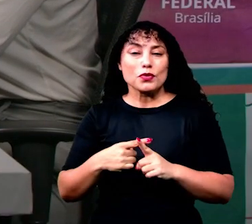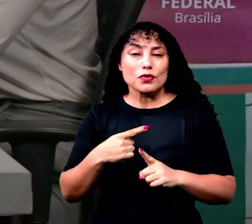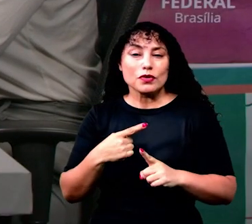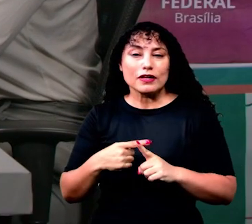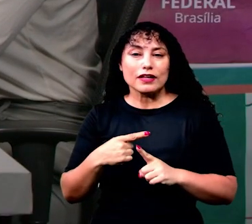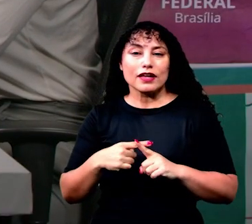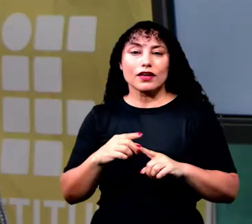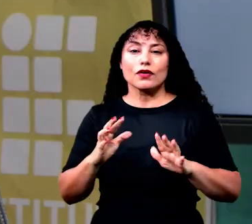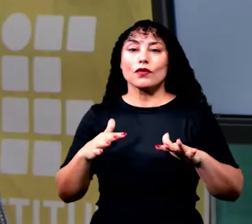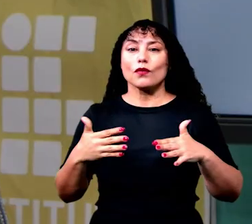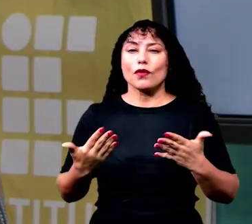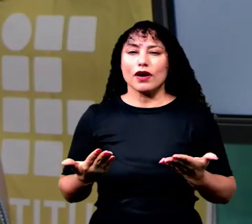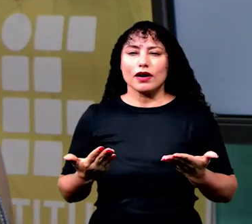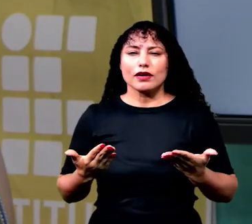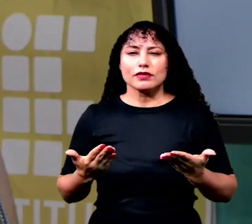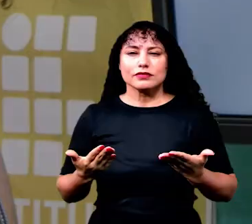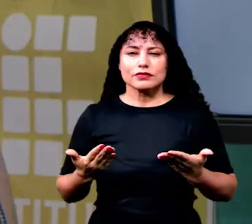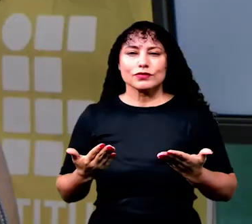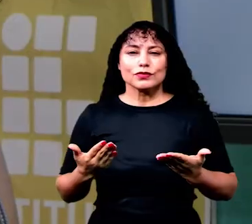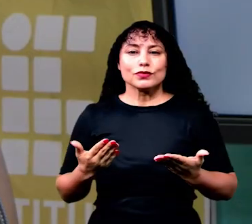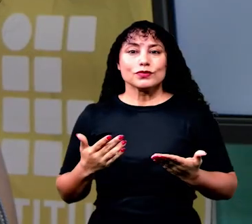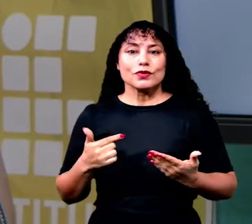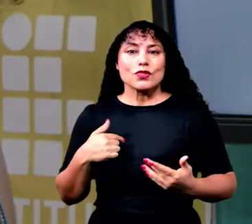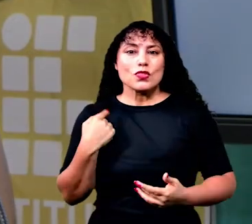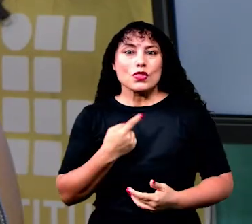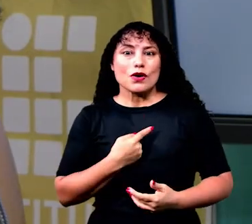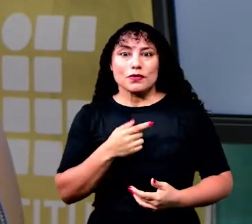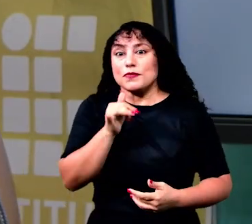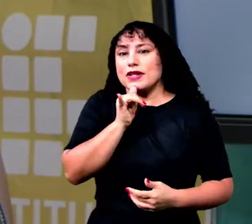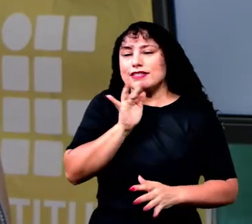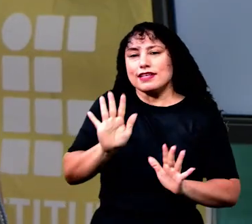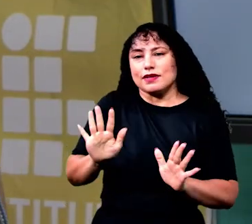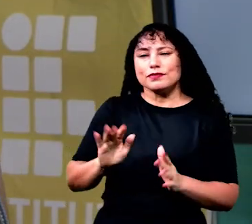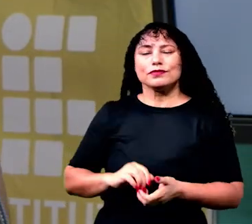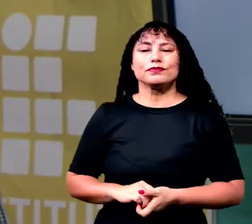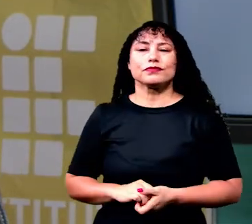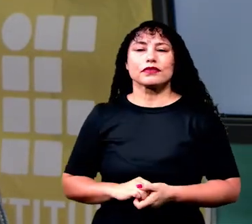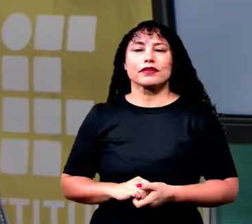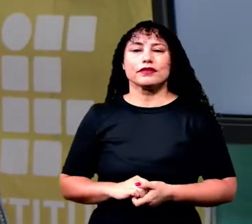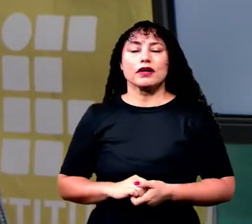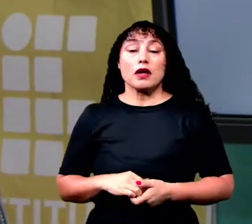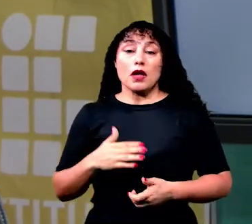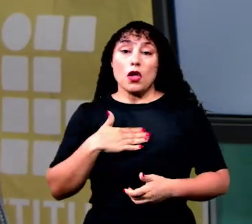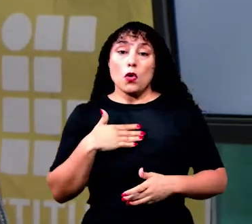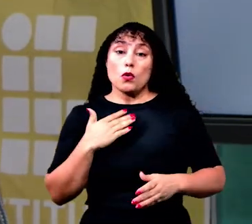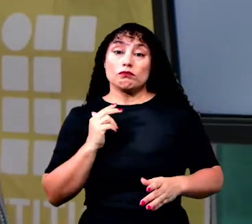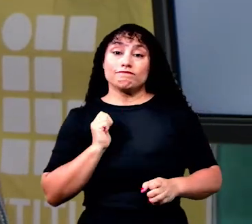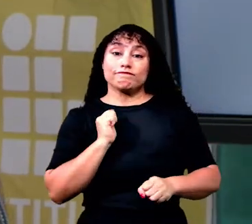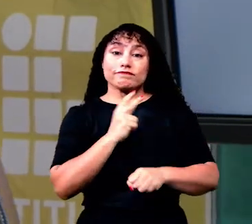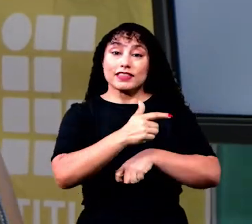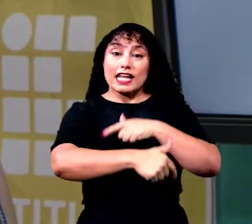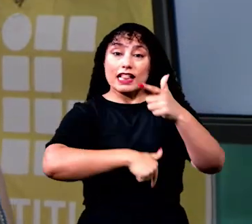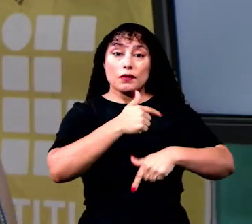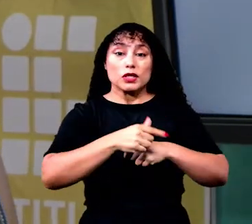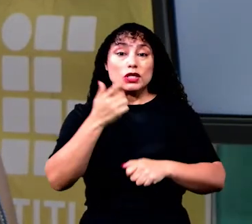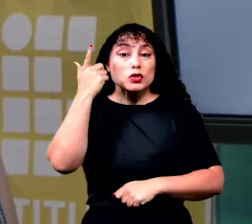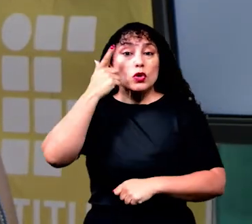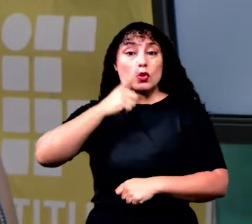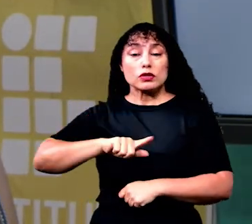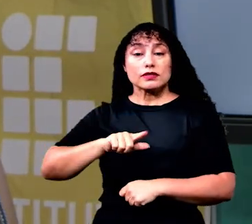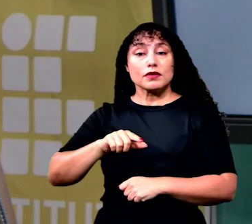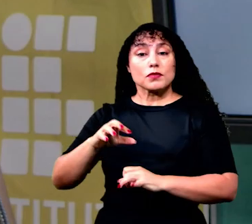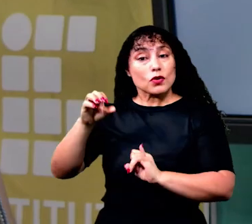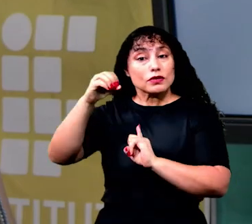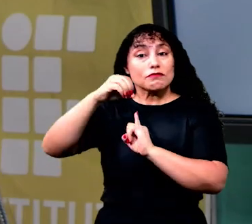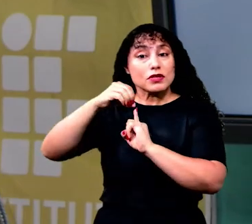Porque quando a gente tá... Por exemplo, no meu emprego agora, eu só consegui ele por causa do